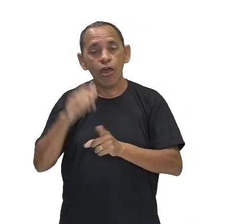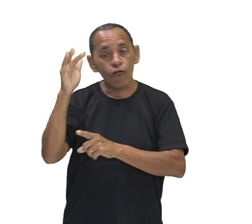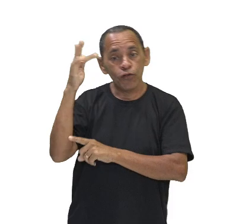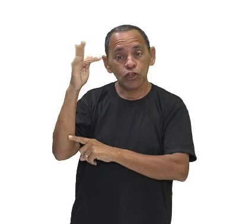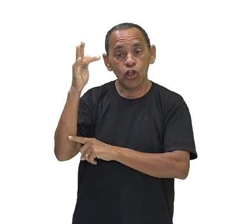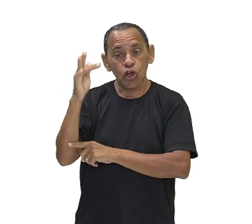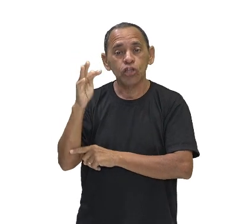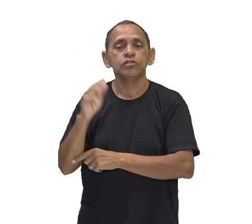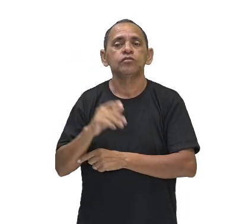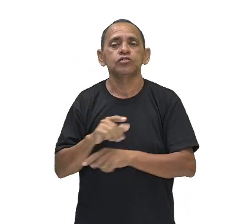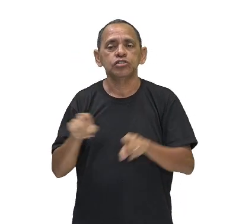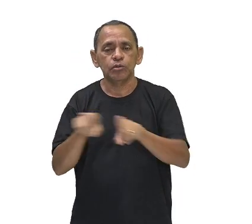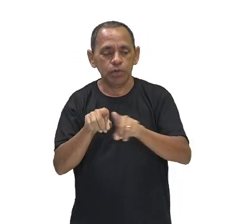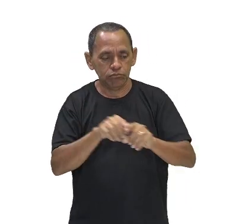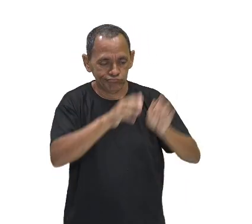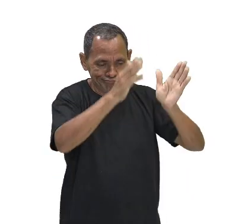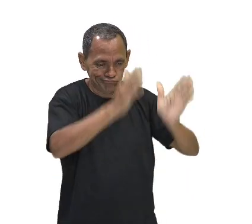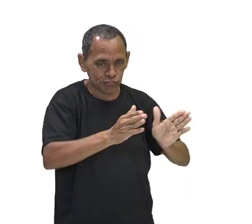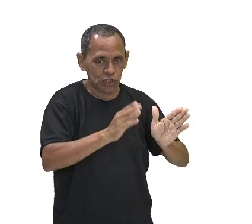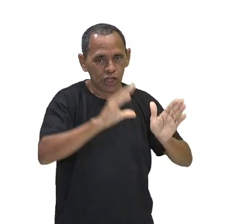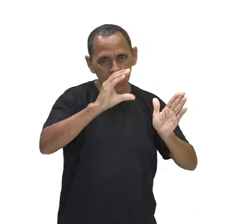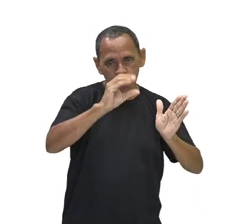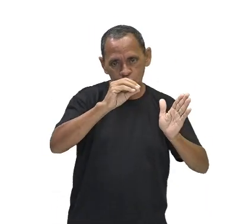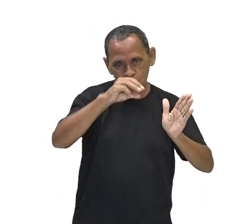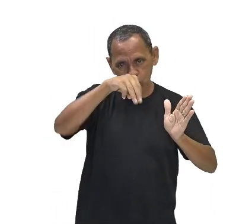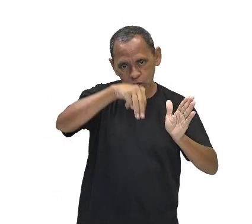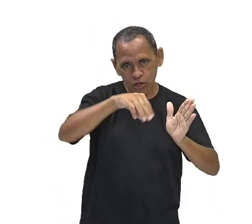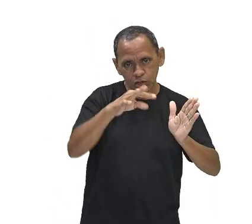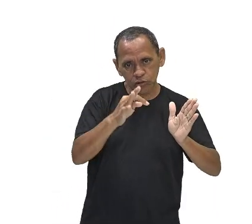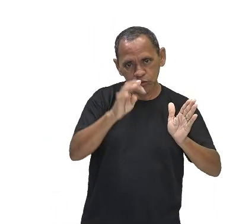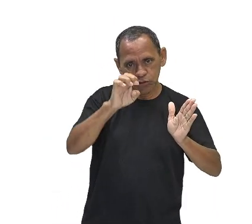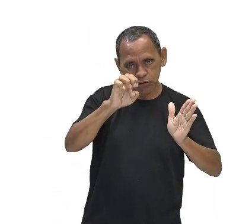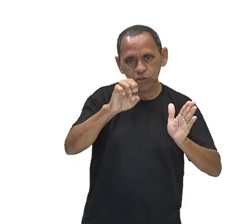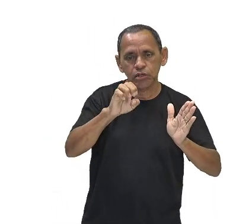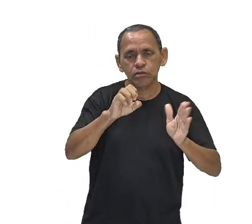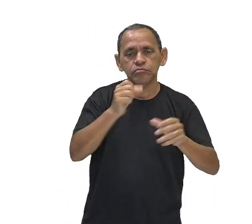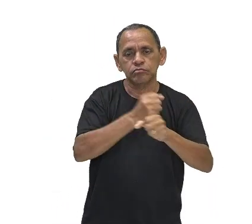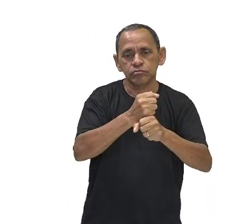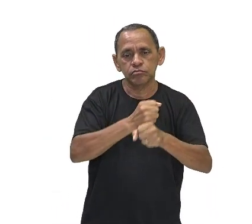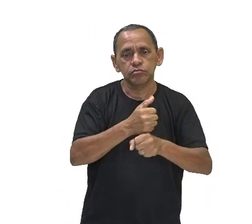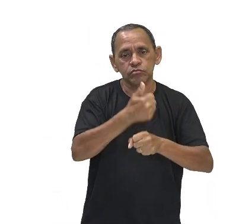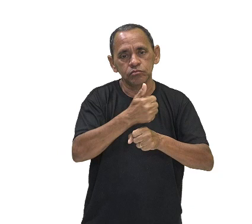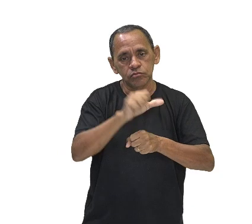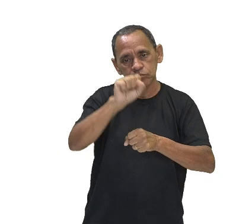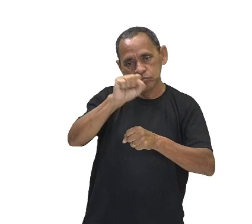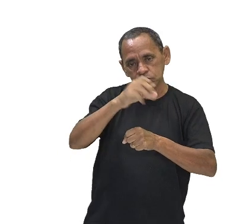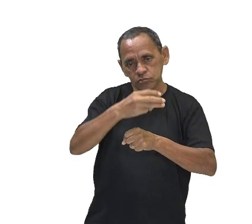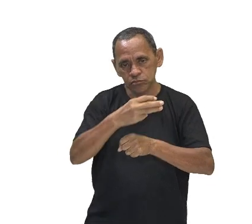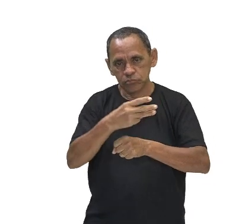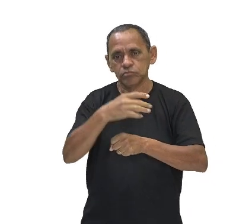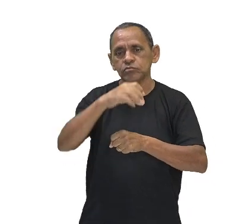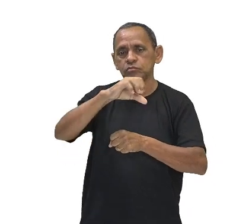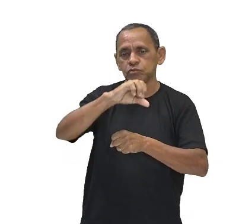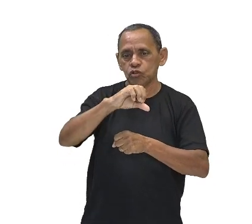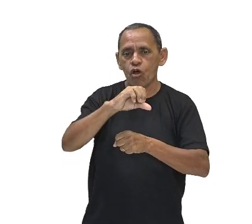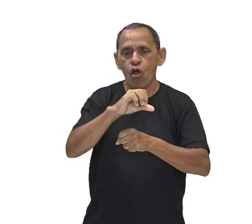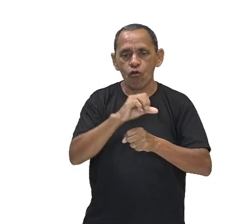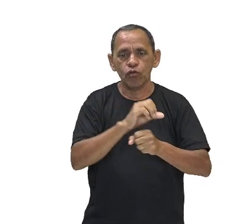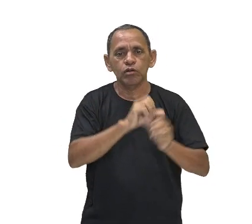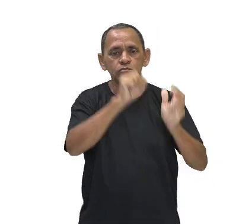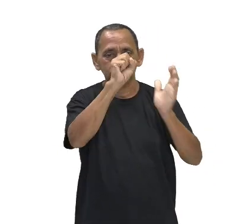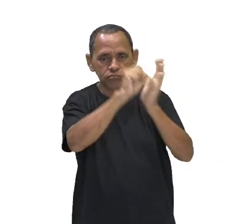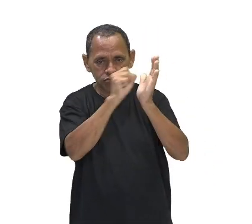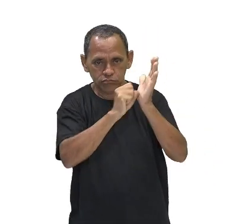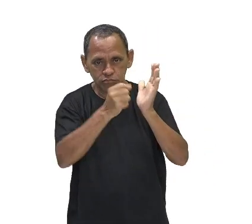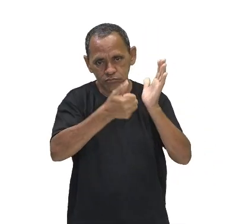sua obra Curso de Filosofia, lá no ano de 1839, primeira metade do século